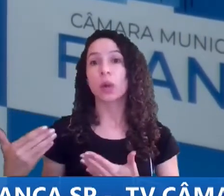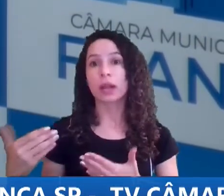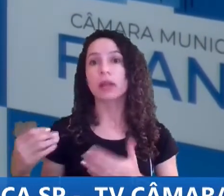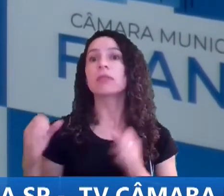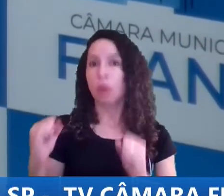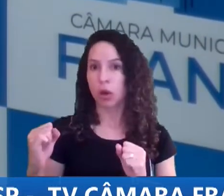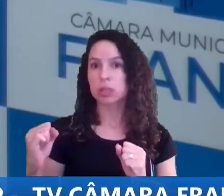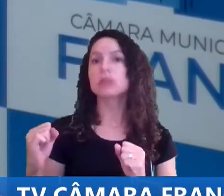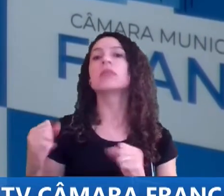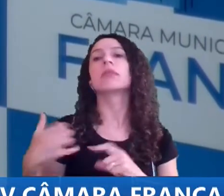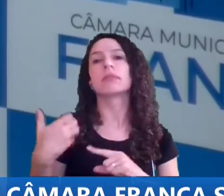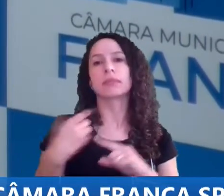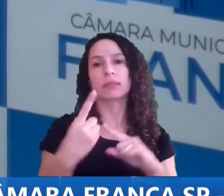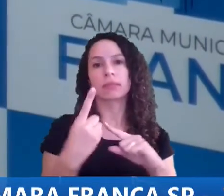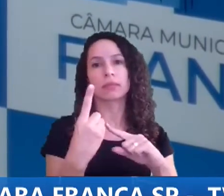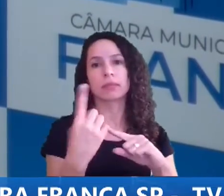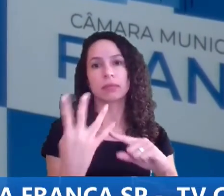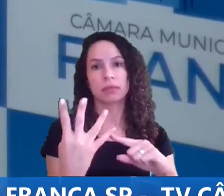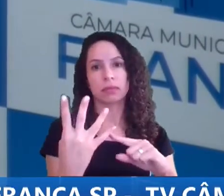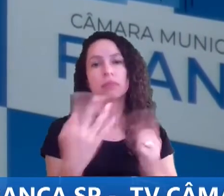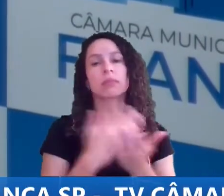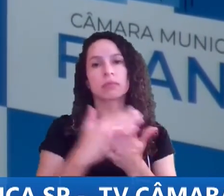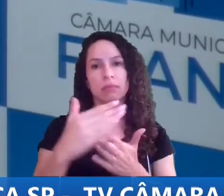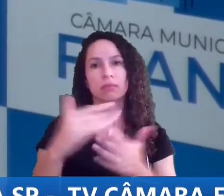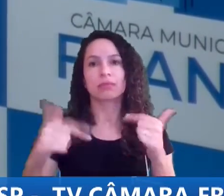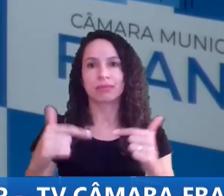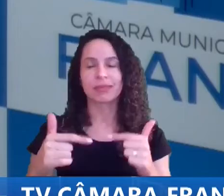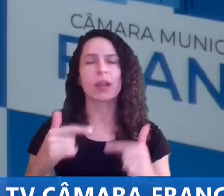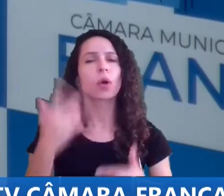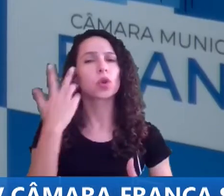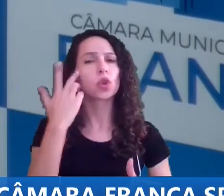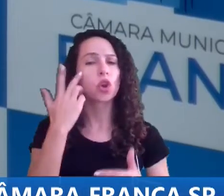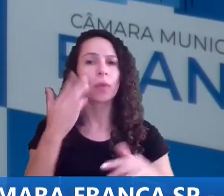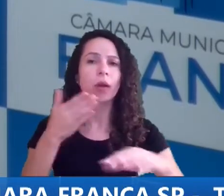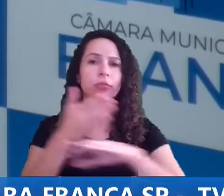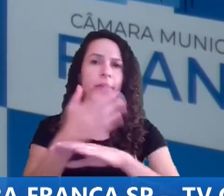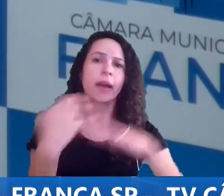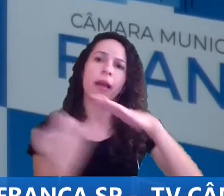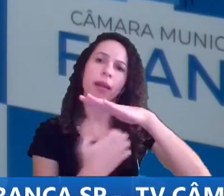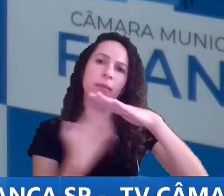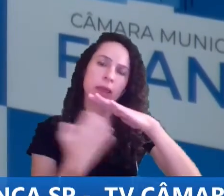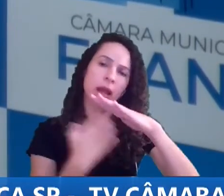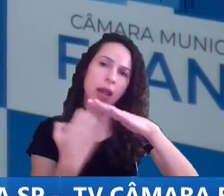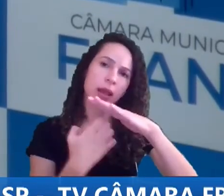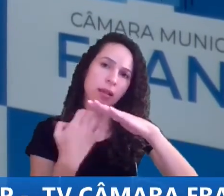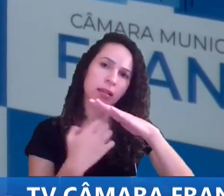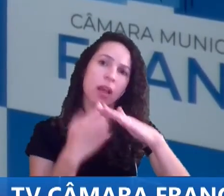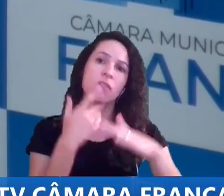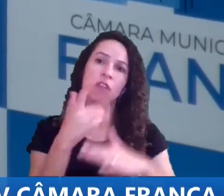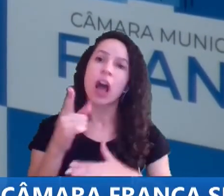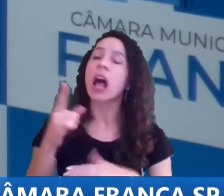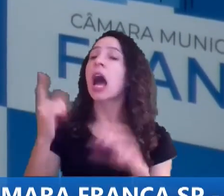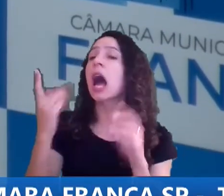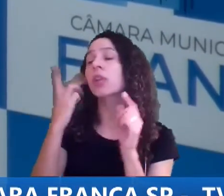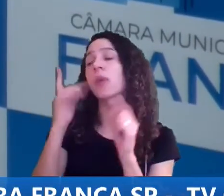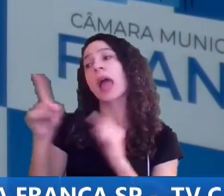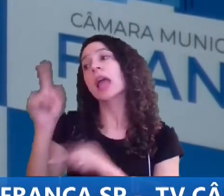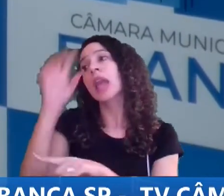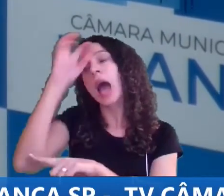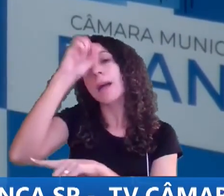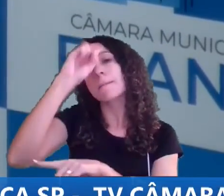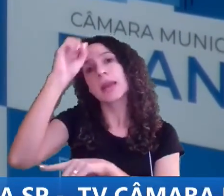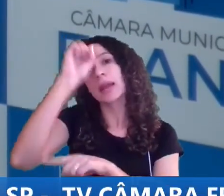é muito comum a gente chegar nas empresas e verificar o tipo de discurso. Não, ele é meu aprendiz, ele está aqui aprendendo,